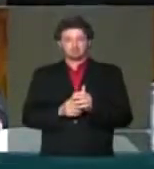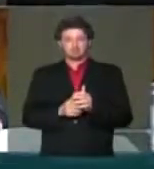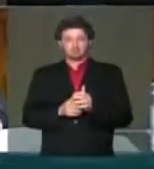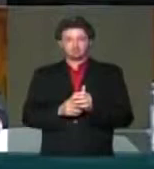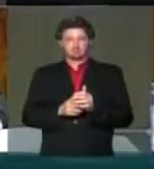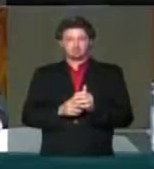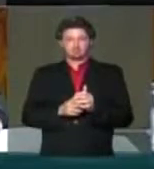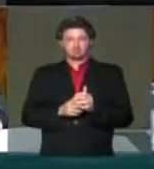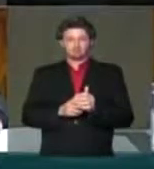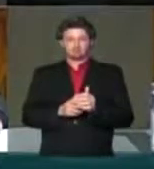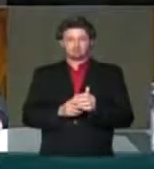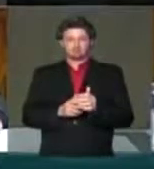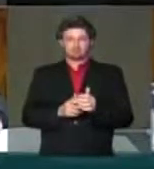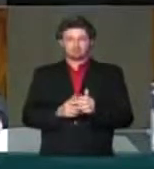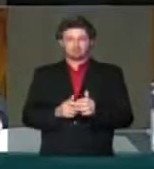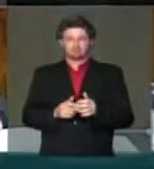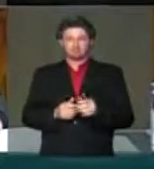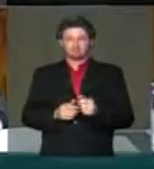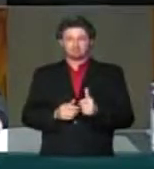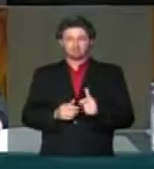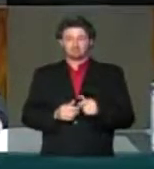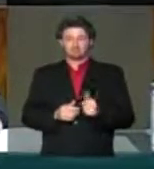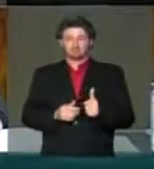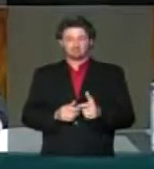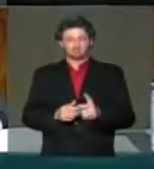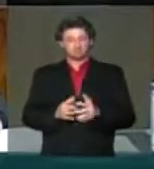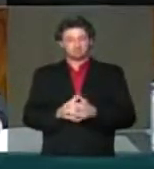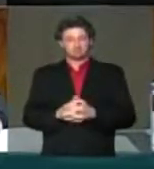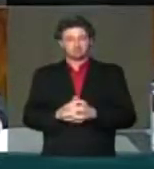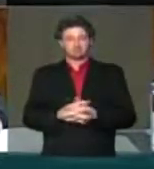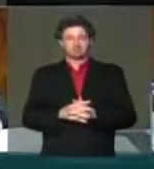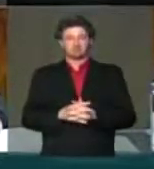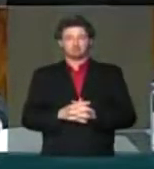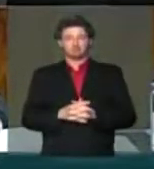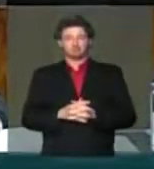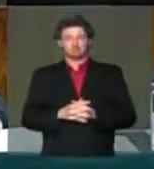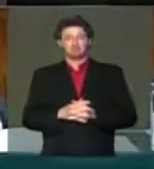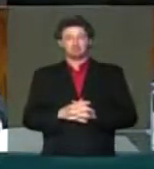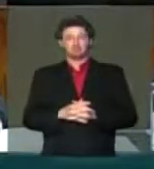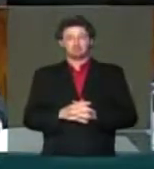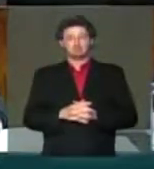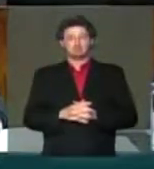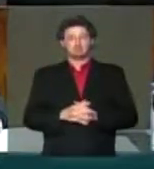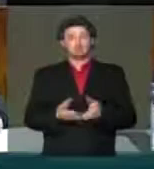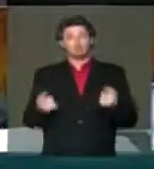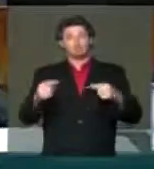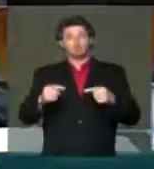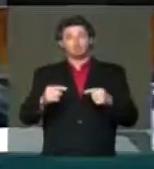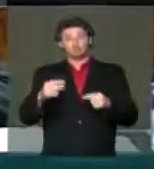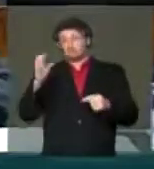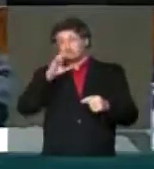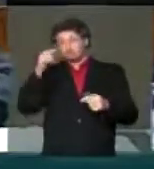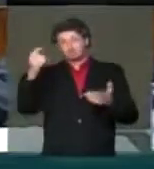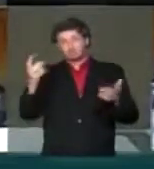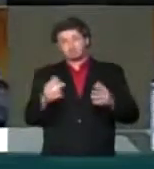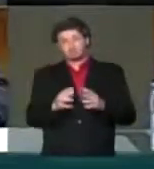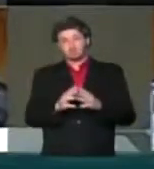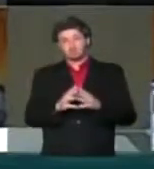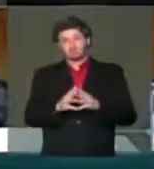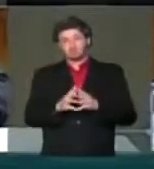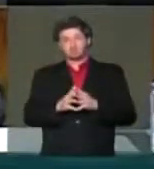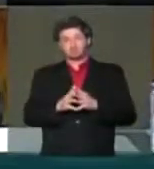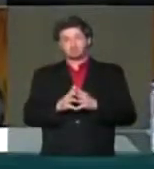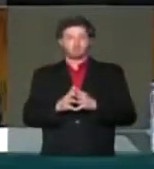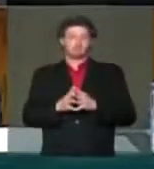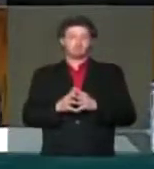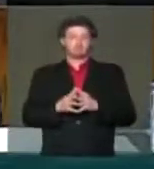presidente. Eu tentei fazer com que a votação encerrasse na terça. A oposição não está com pressa de acabar, sem problema. Então vamos lá. Fale